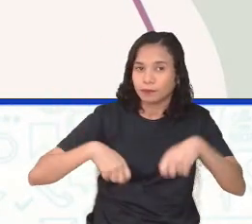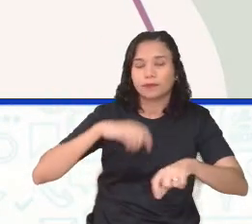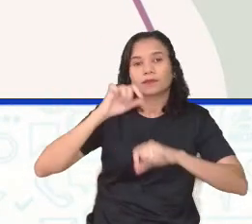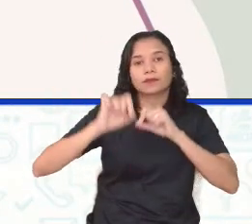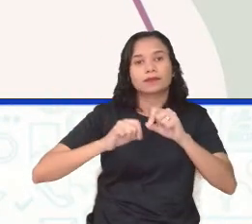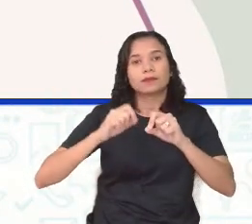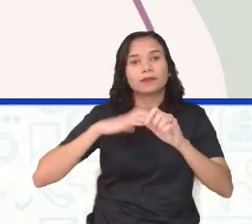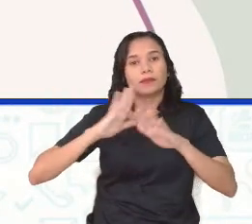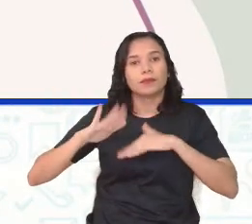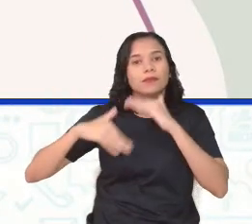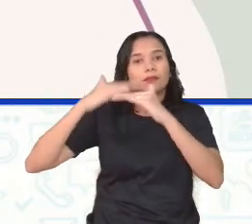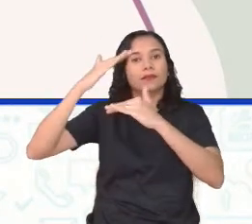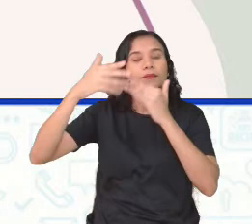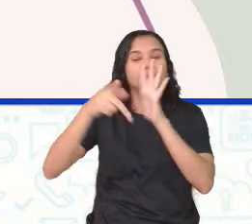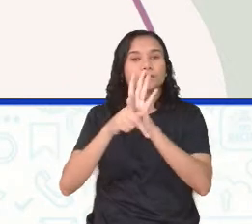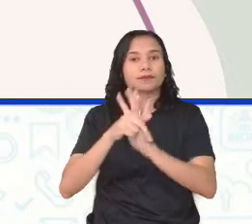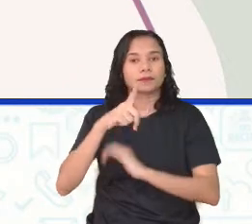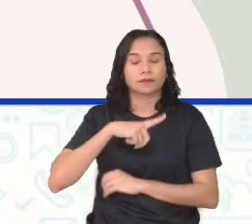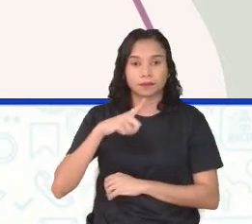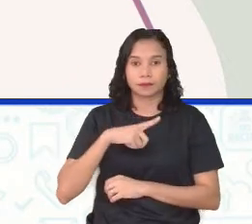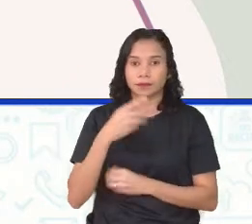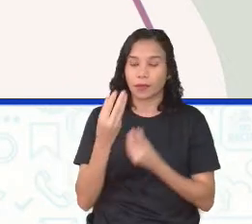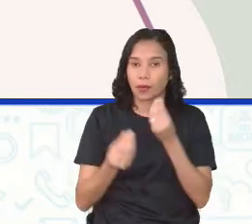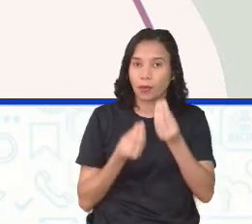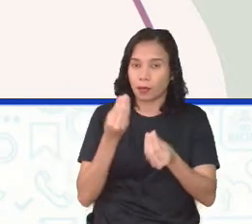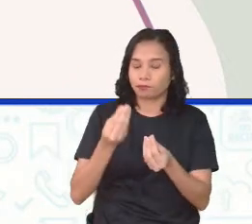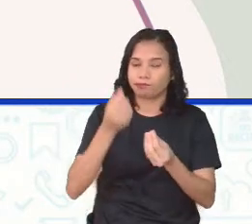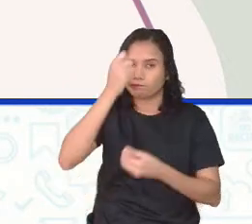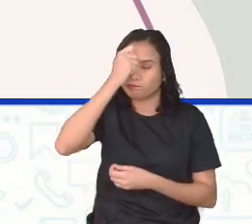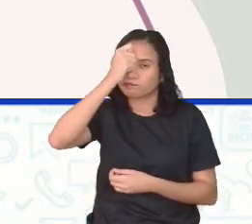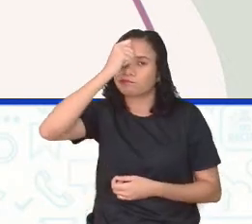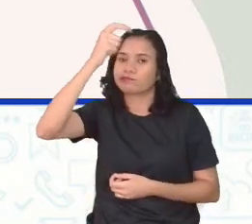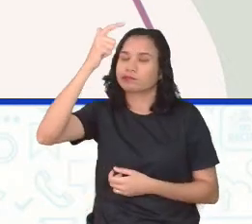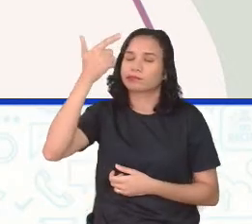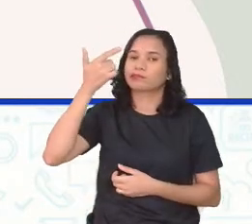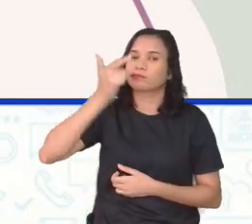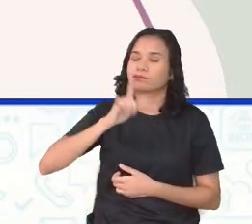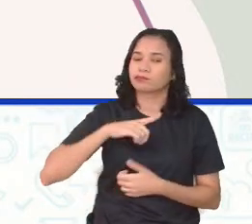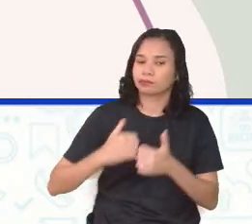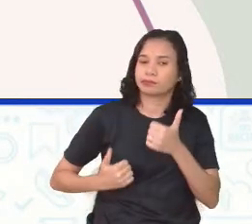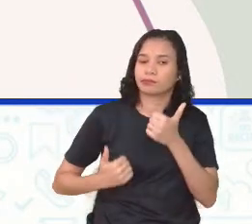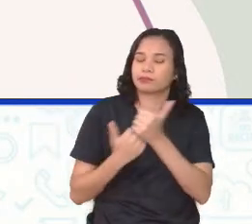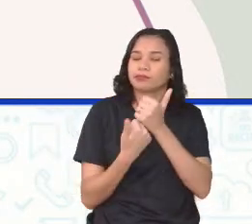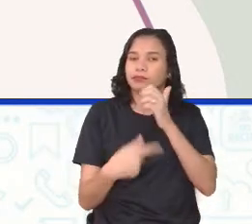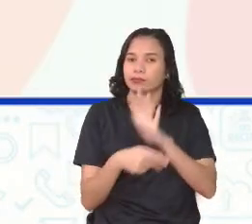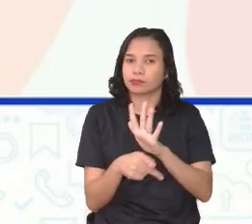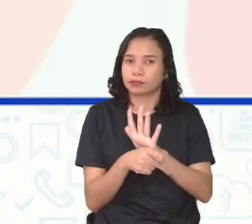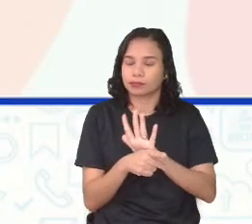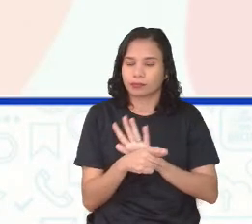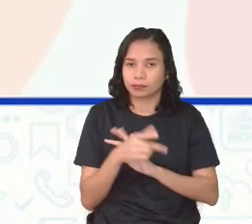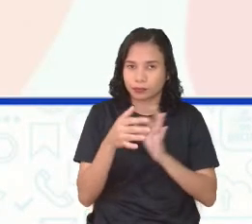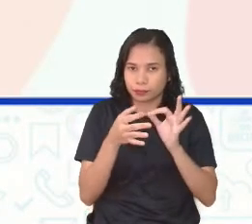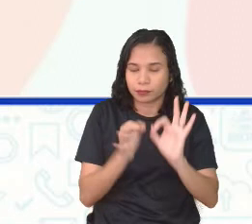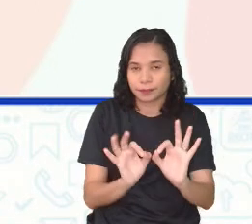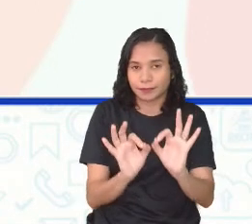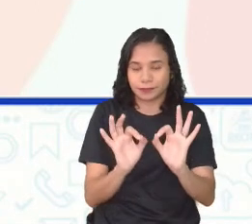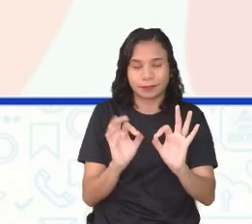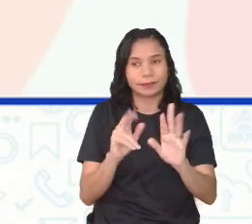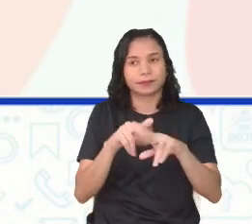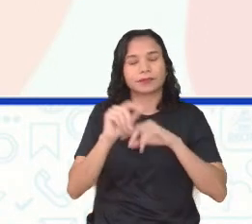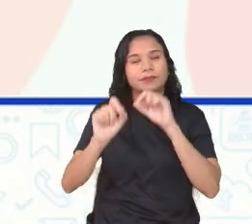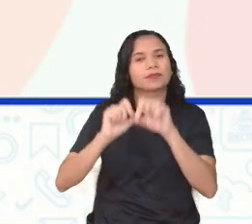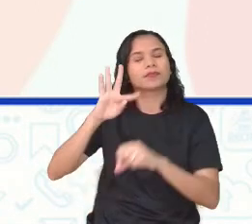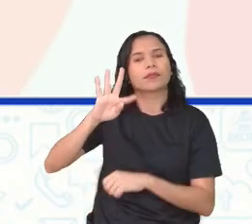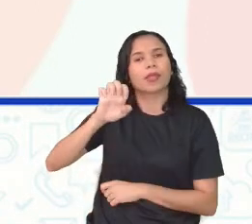a construção de uma tese sustentada por argumentos. E o que